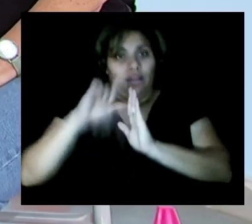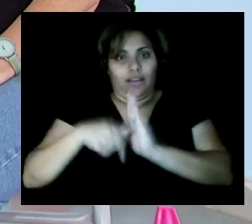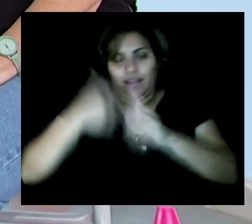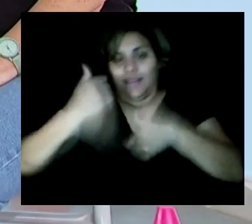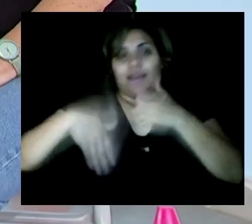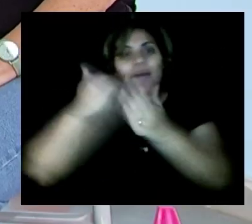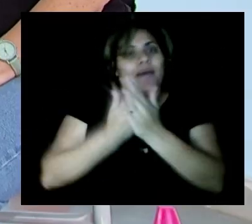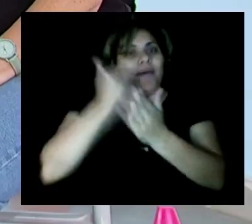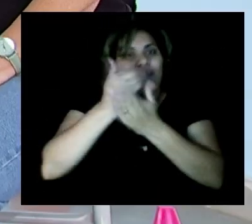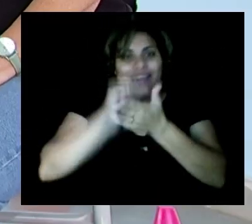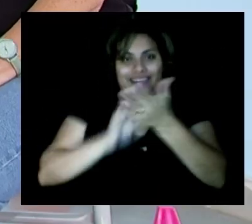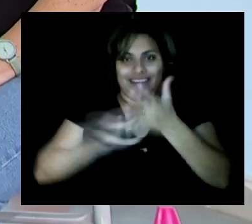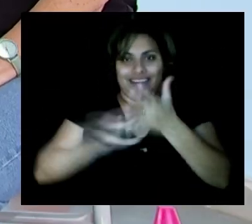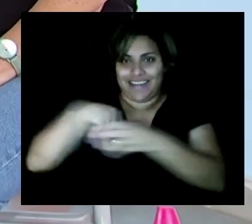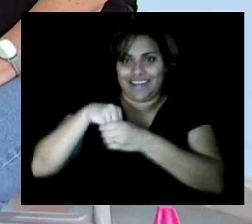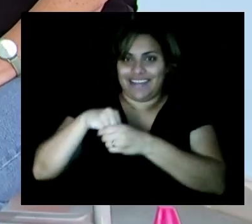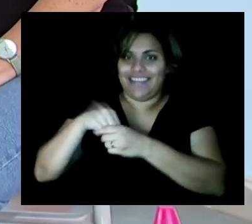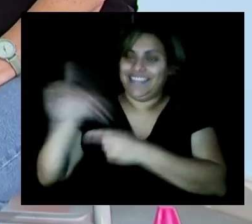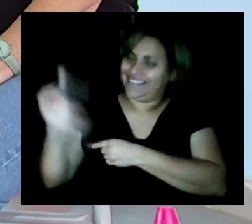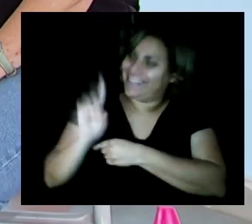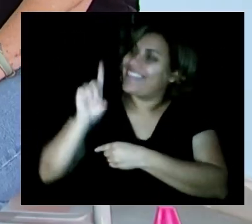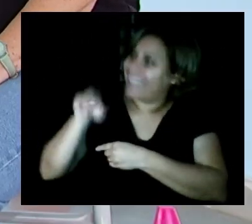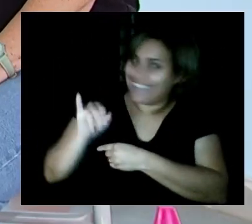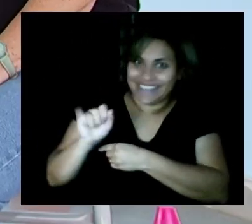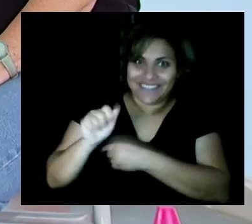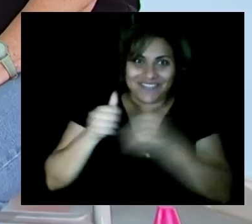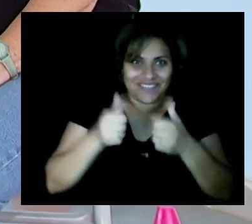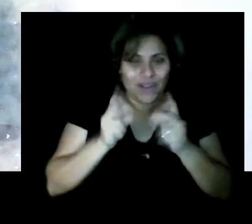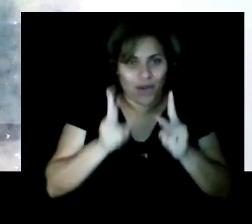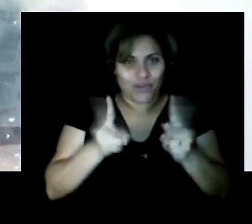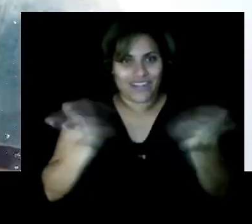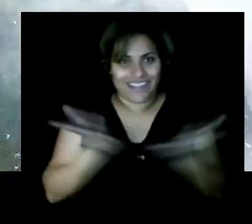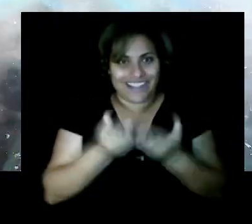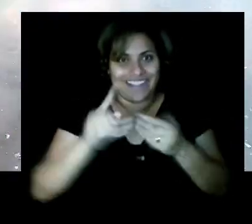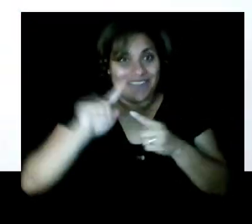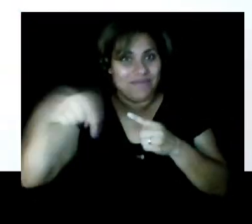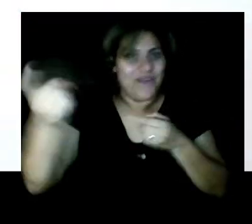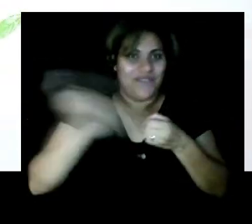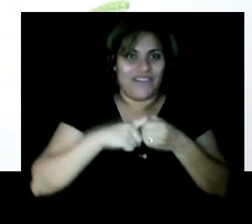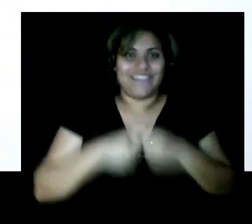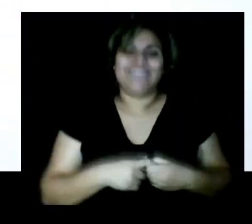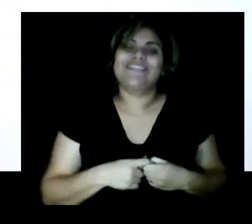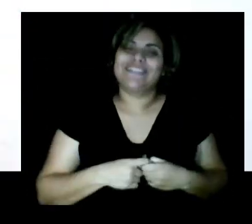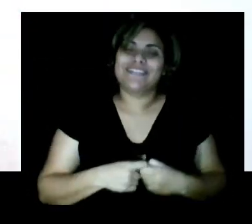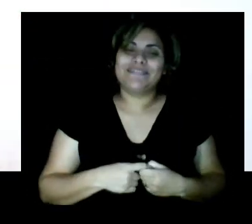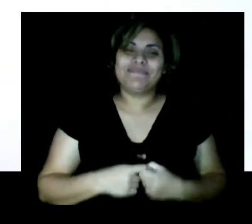Dani. Ótimo! Tá bom? Fica com a gente que a gente volta já já.